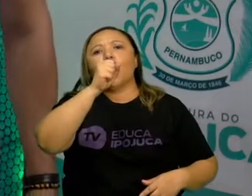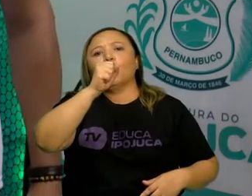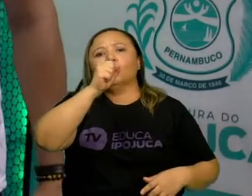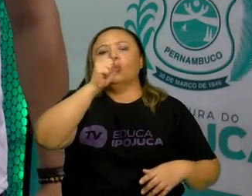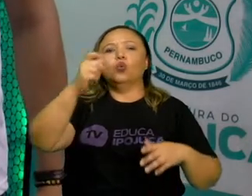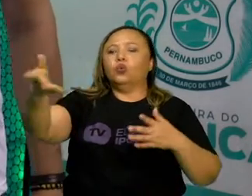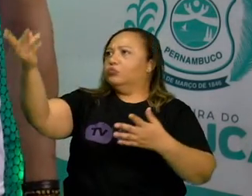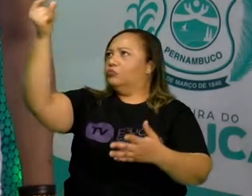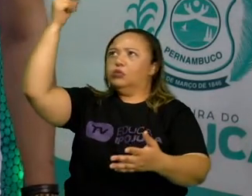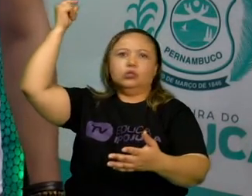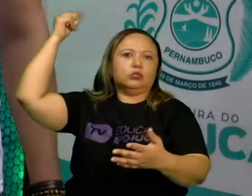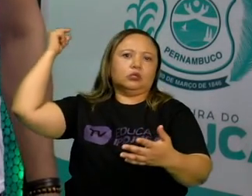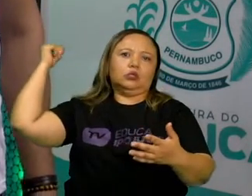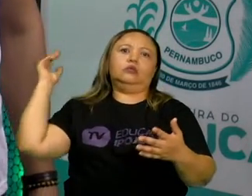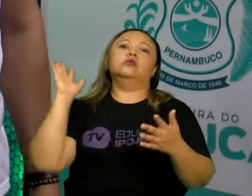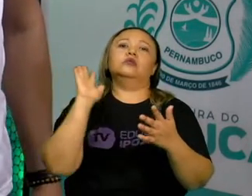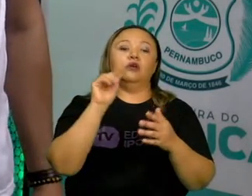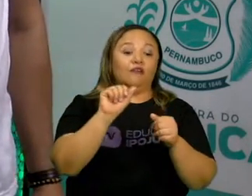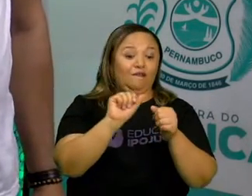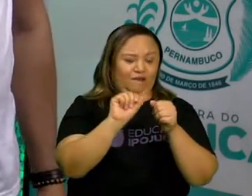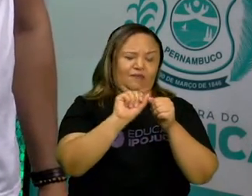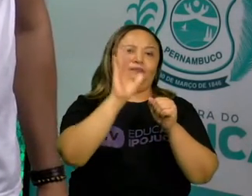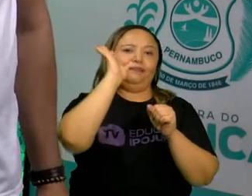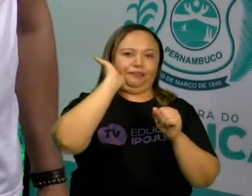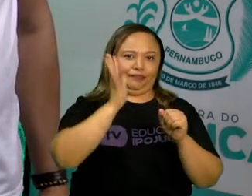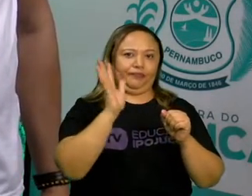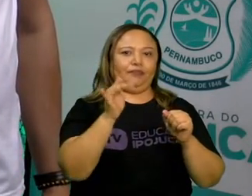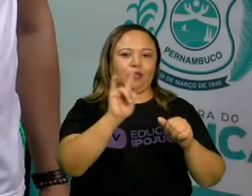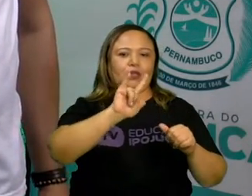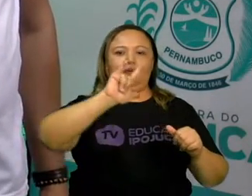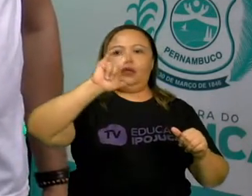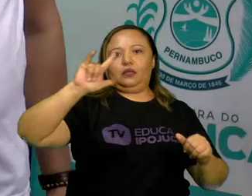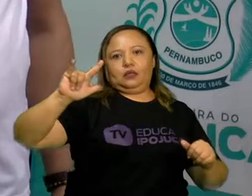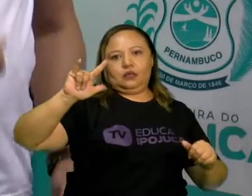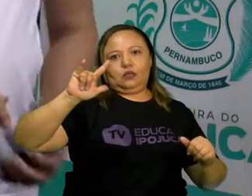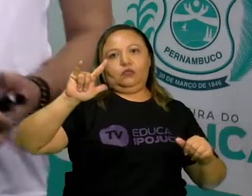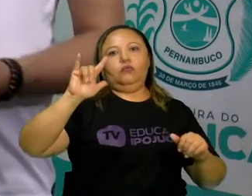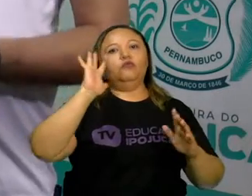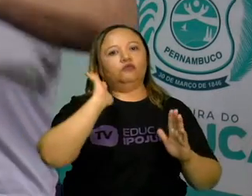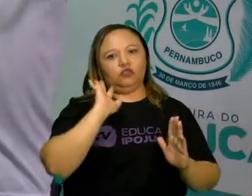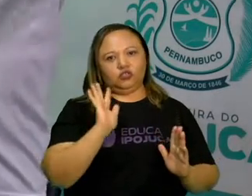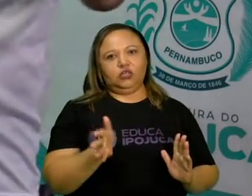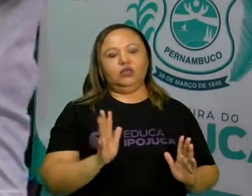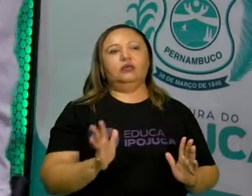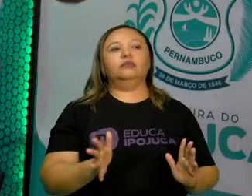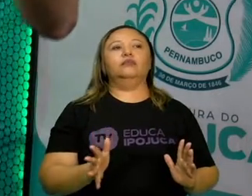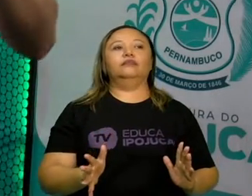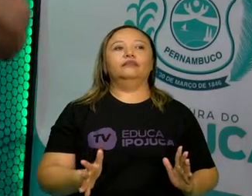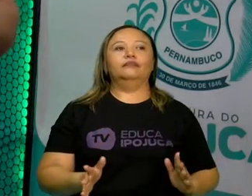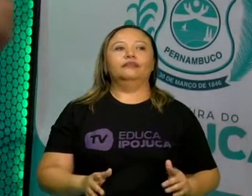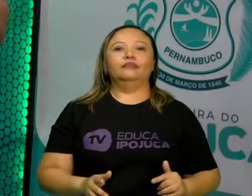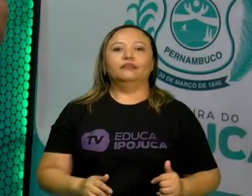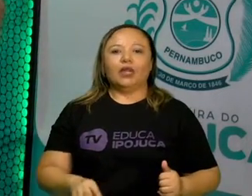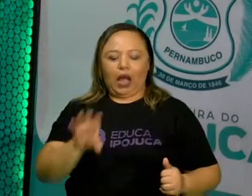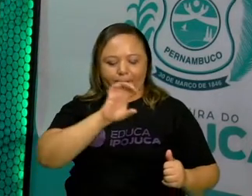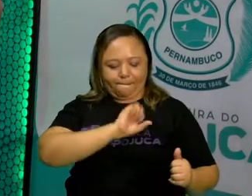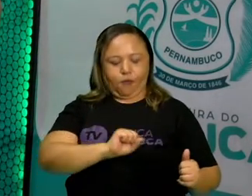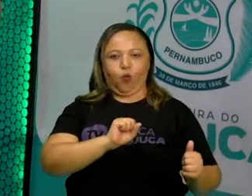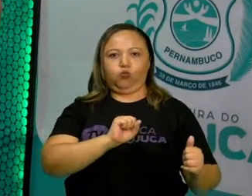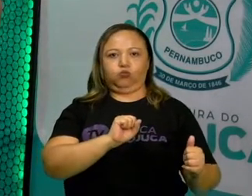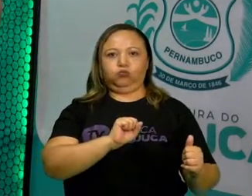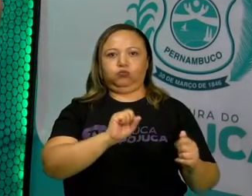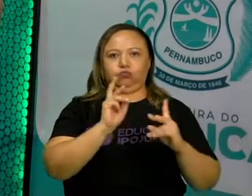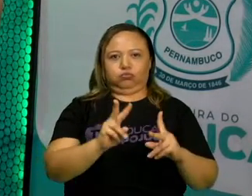que o rock é rock. E significa amor incondicional. Beleza? Então é bom para a gente tirar essas ideias da cabeça, umas